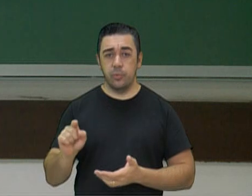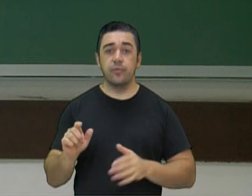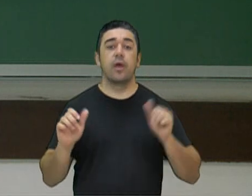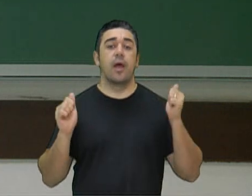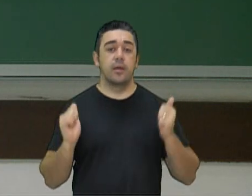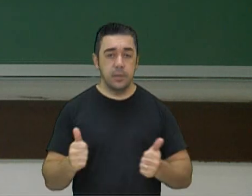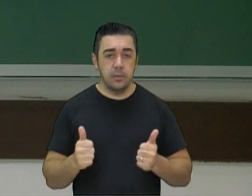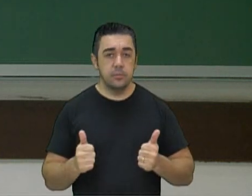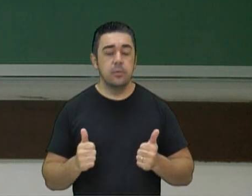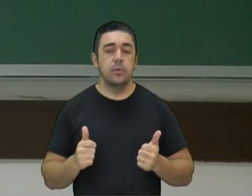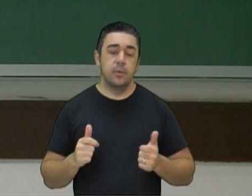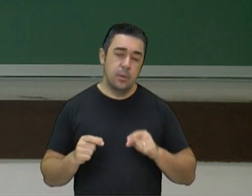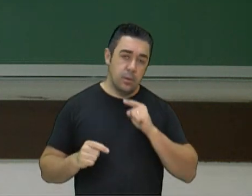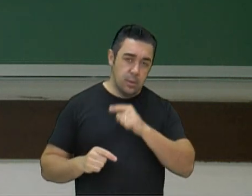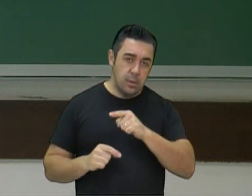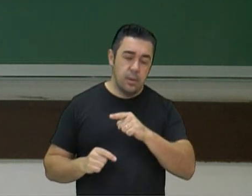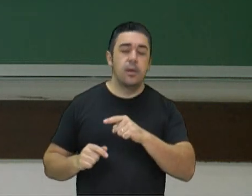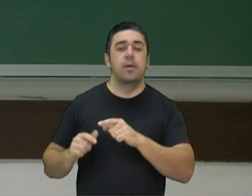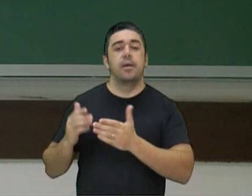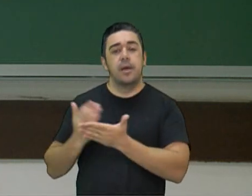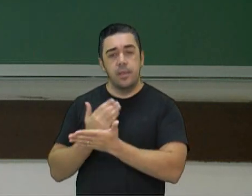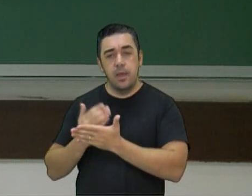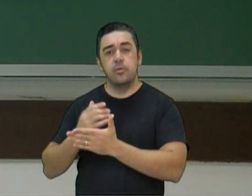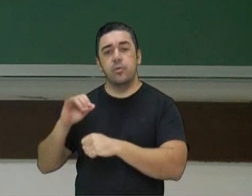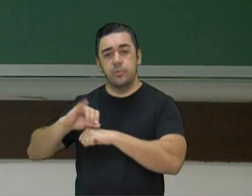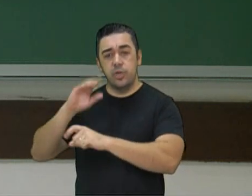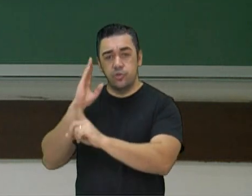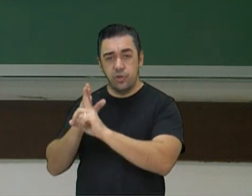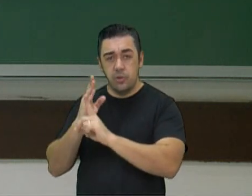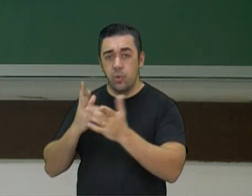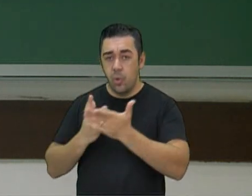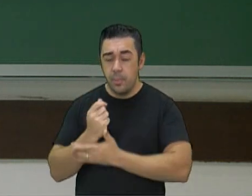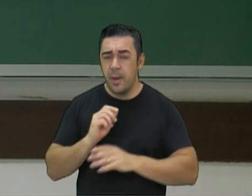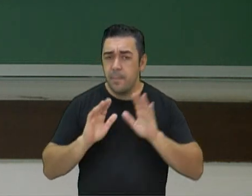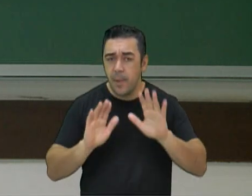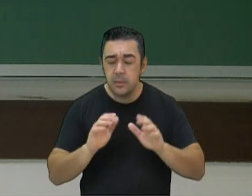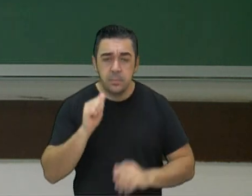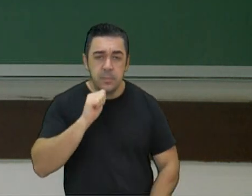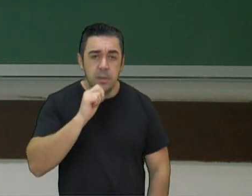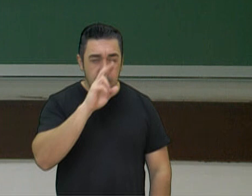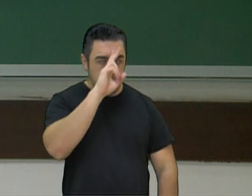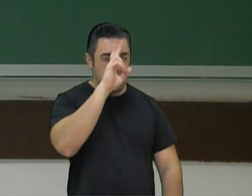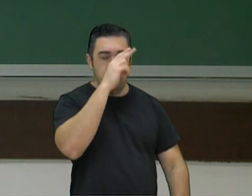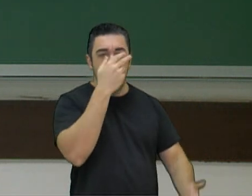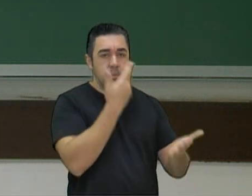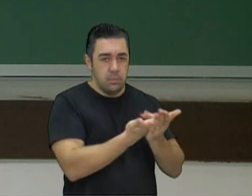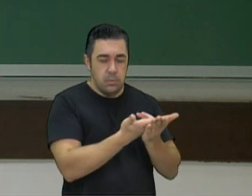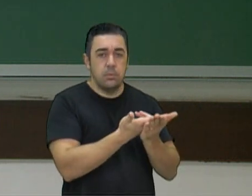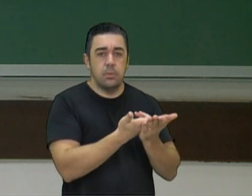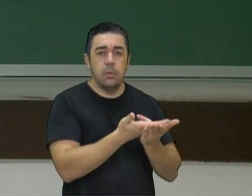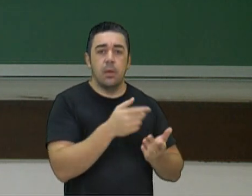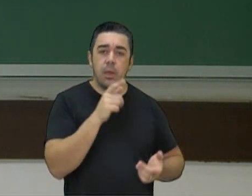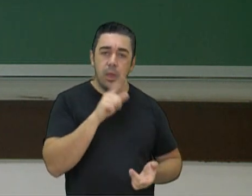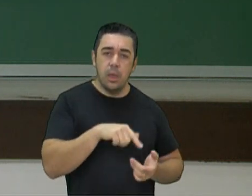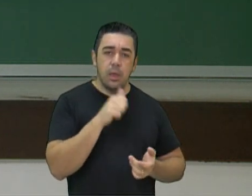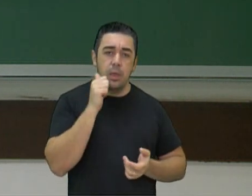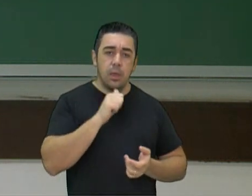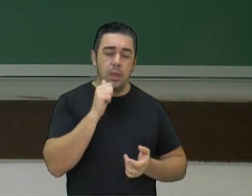tudo bem. O caderno é o objeto direto do verbo comprar. Agora, Maria desmaiou, todo mundo já entendeu, então é um